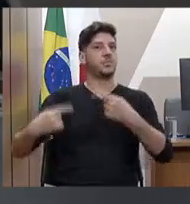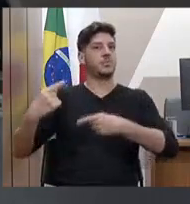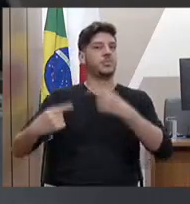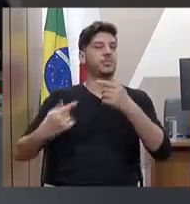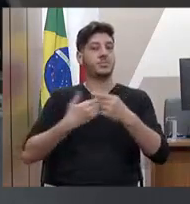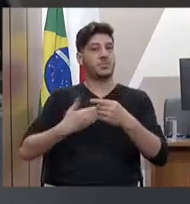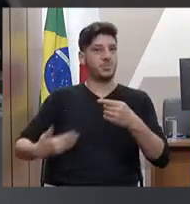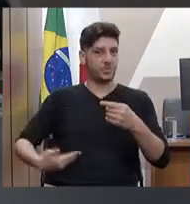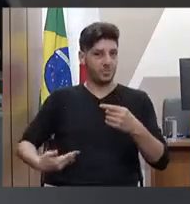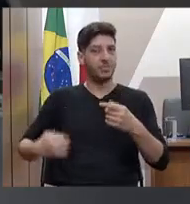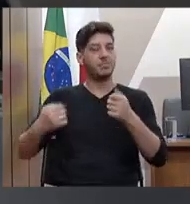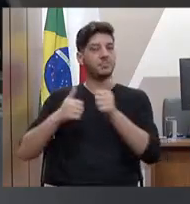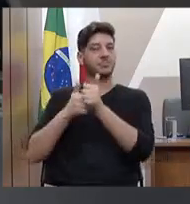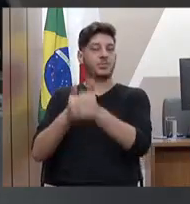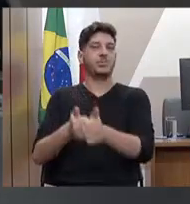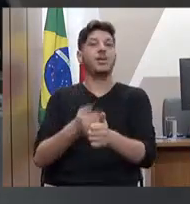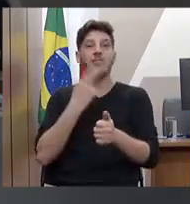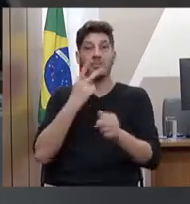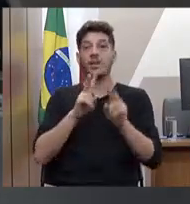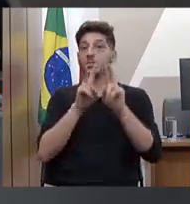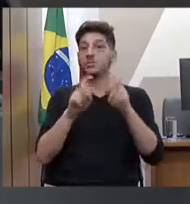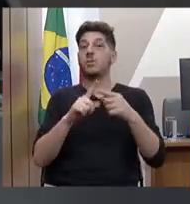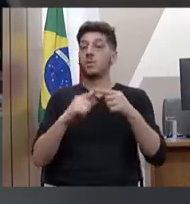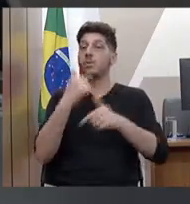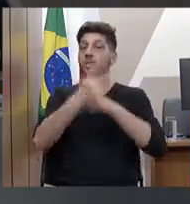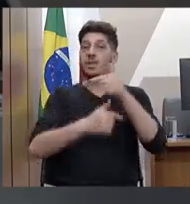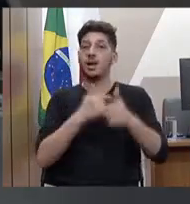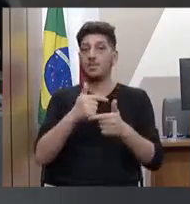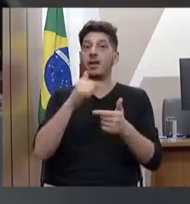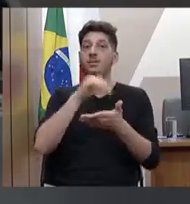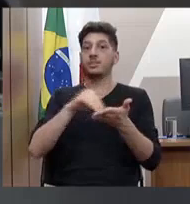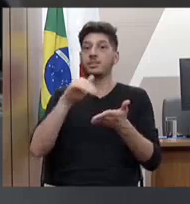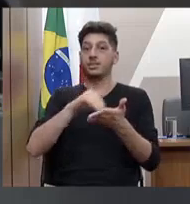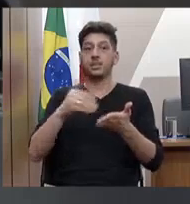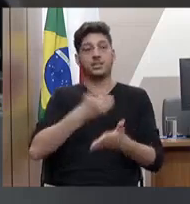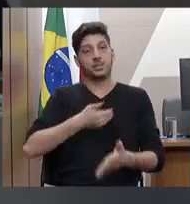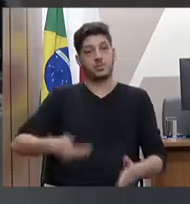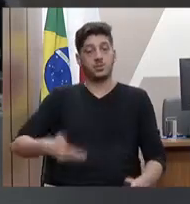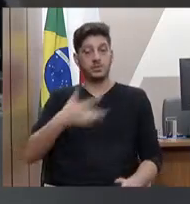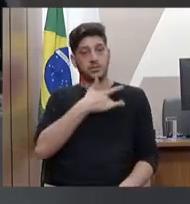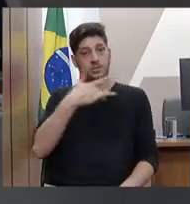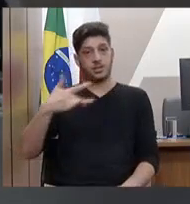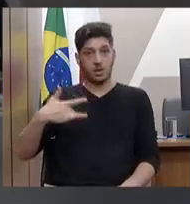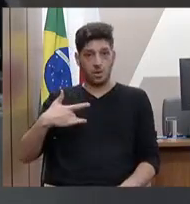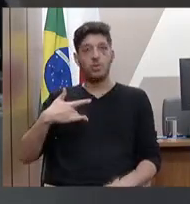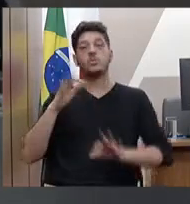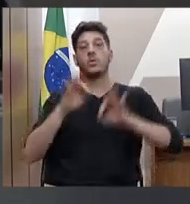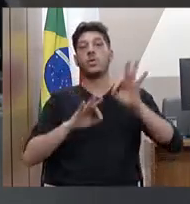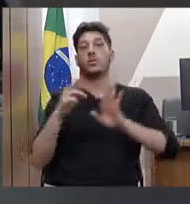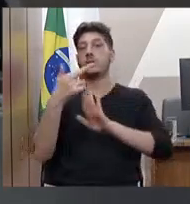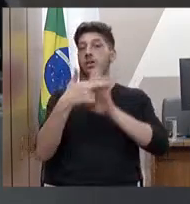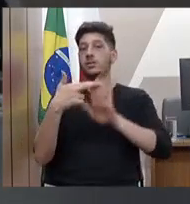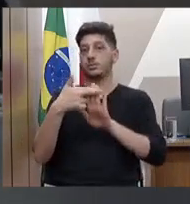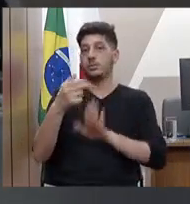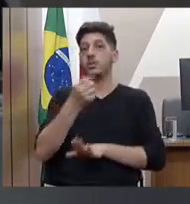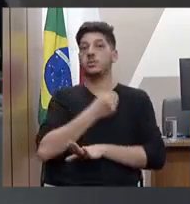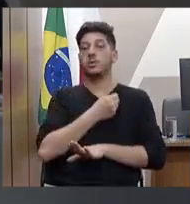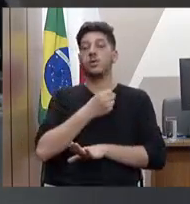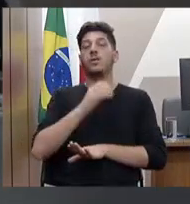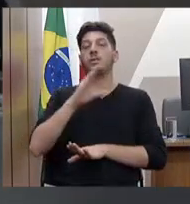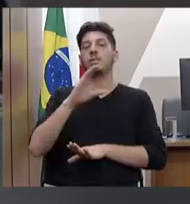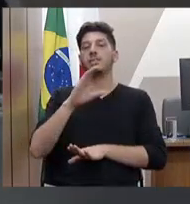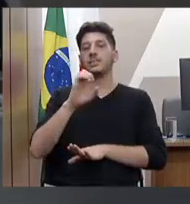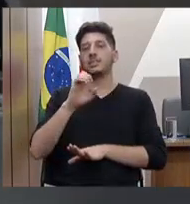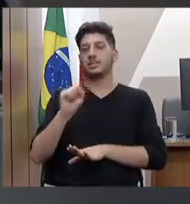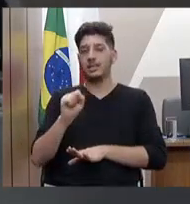silêncio que é a questão da atuação da Secretaria Estadual de Saúde que editou a resolução né que Secretaria